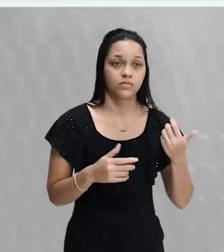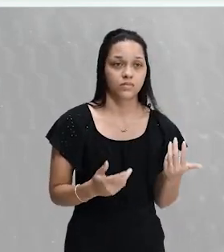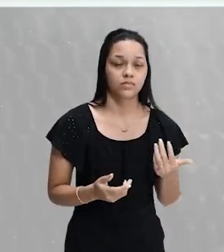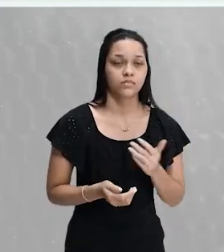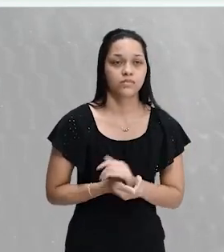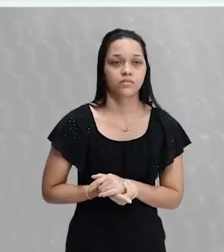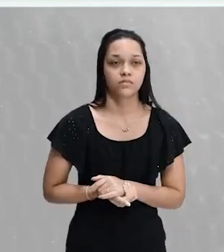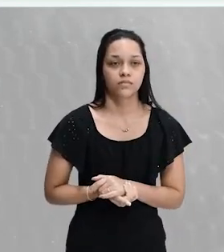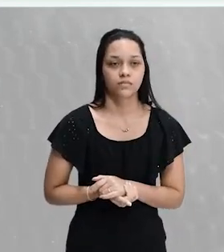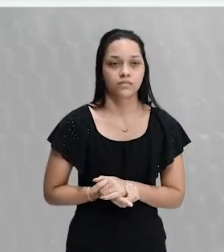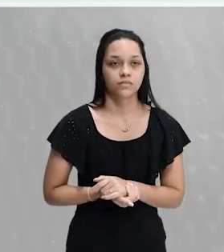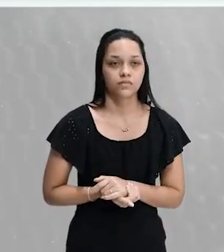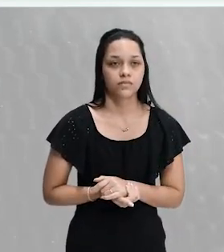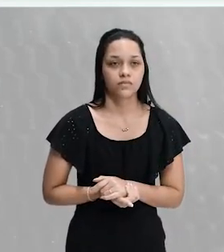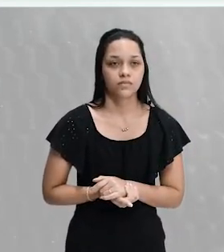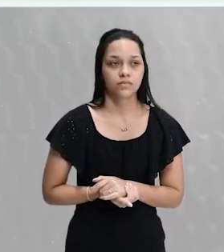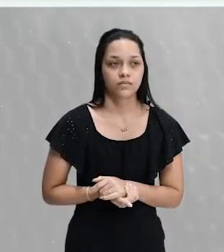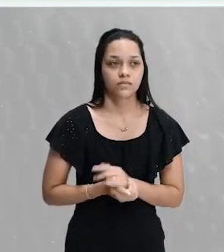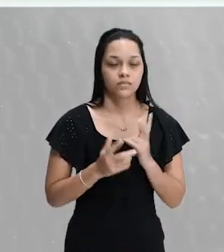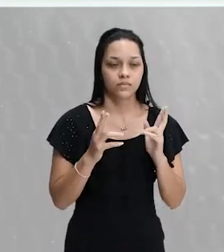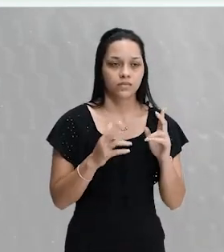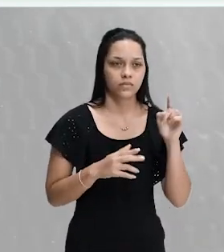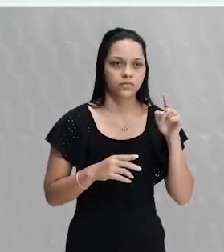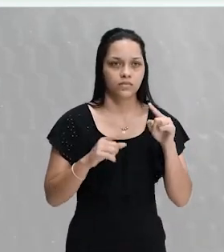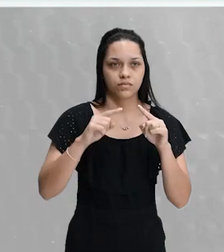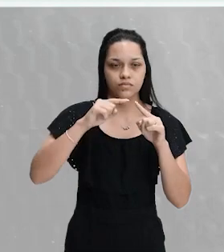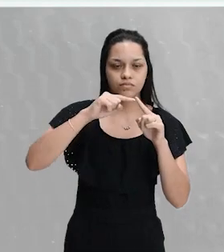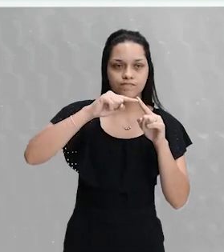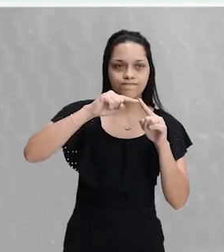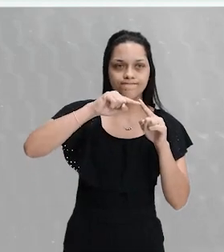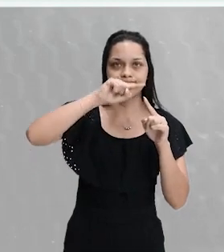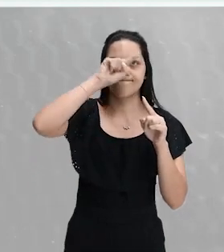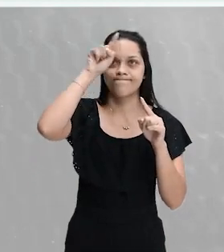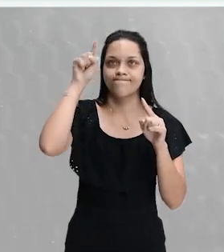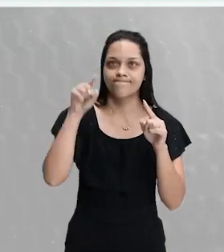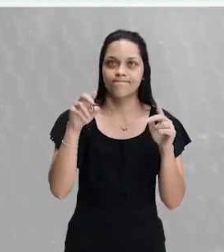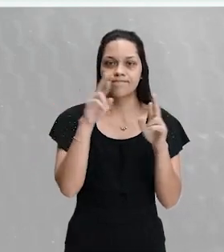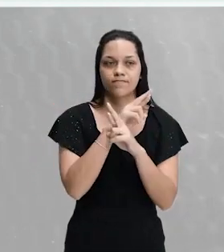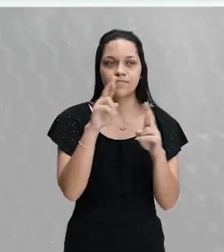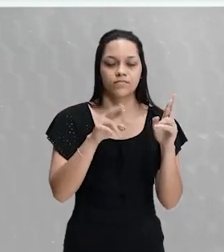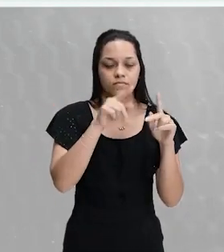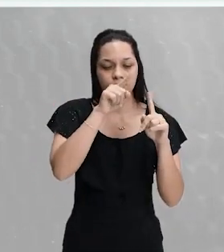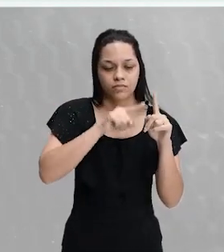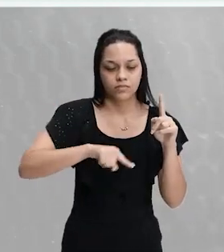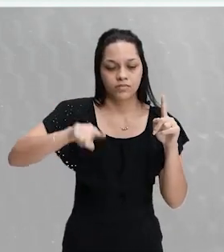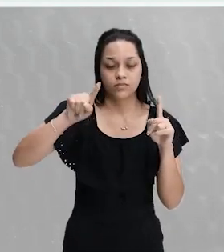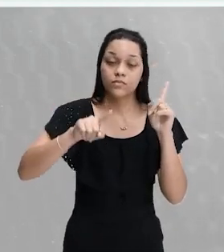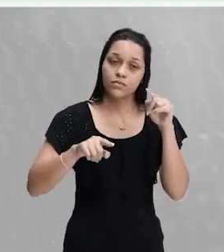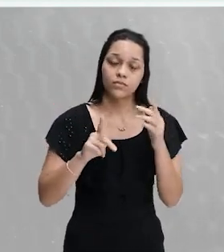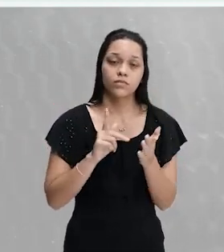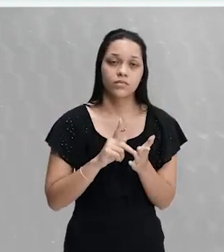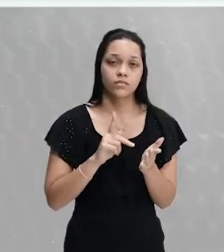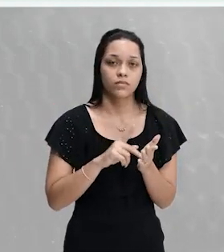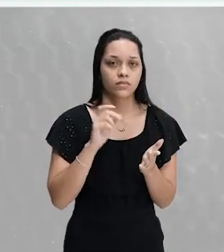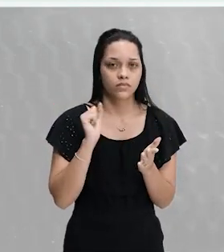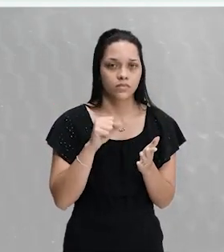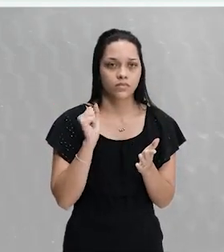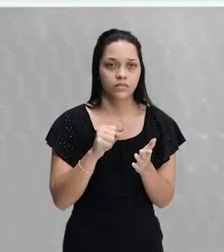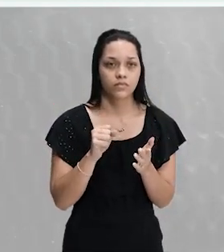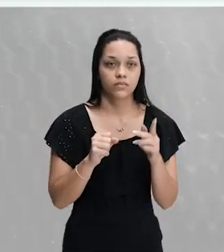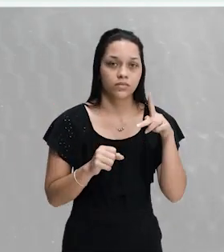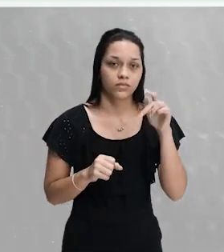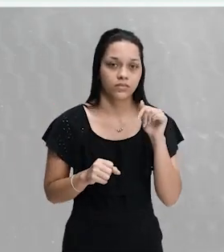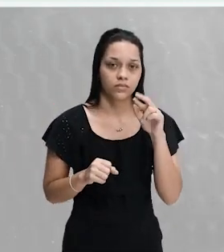né? É como se aquela ali estivesse de cabeça para baixo em relação a isso. É verdade, pessoal. Ela é